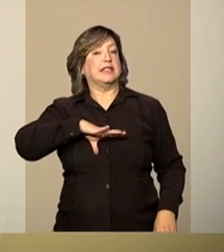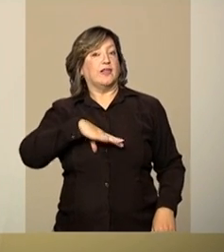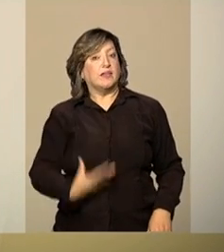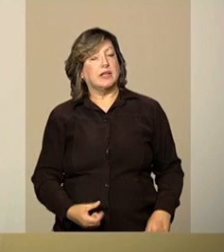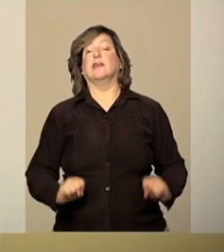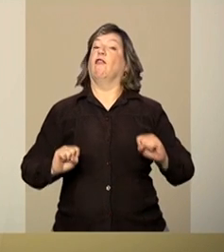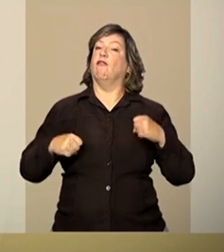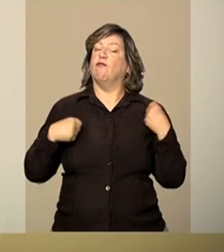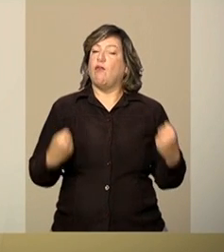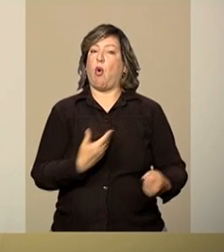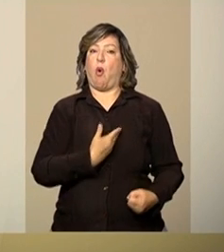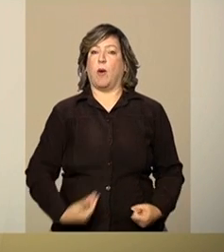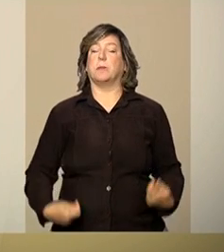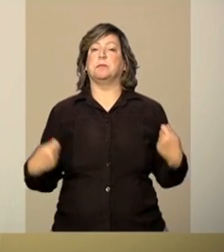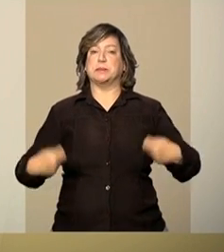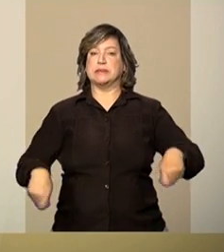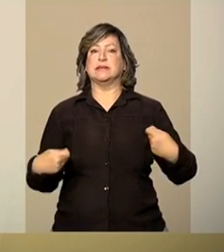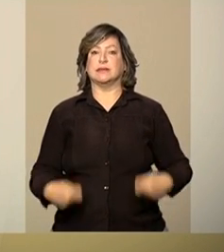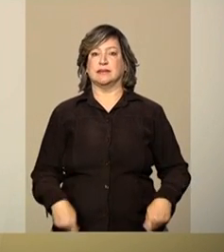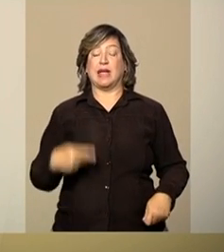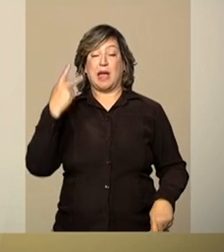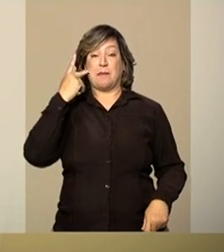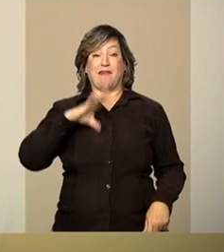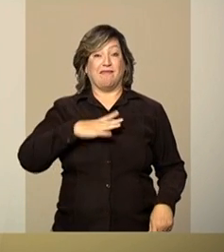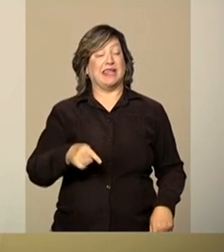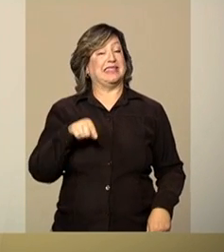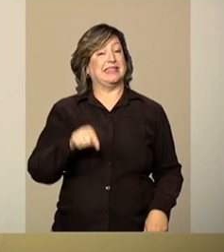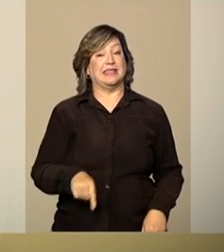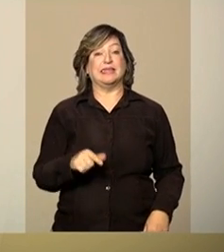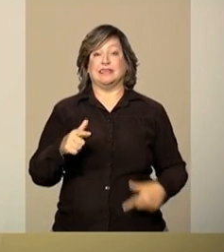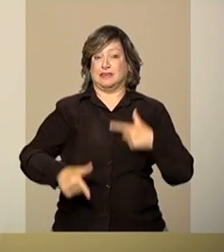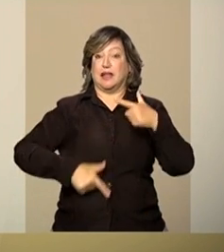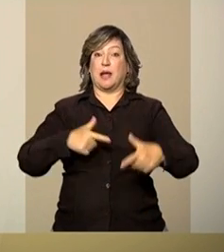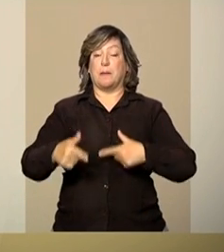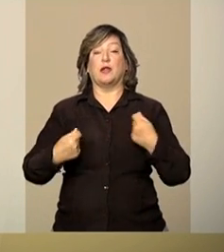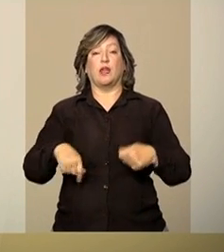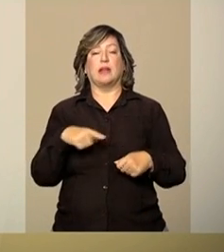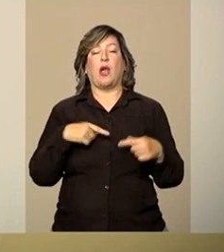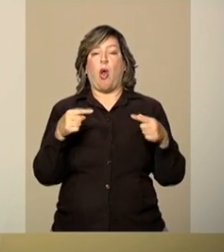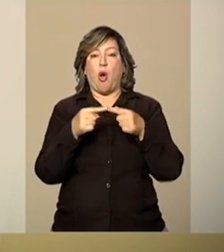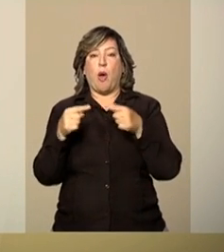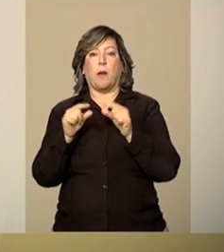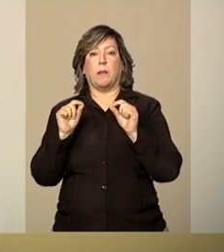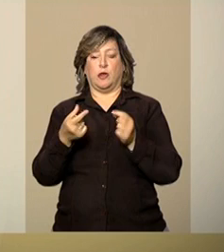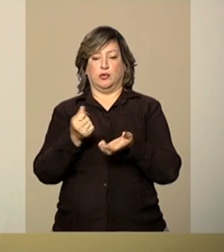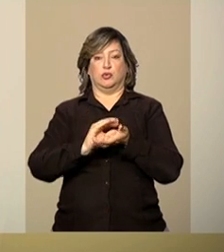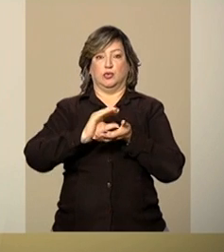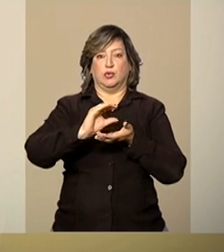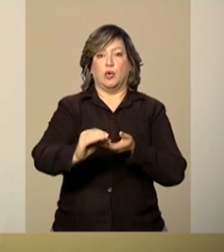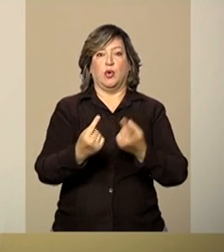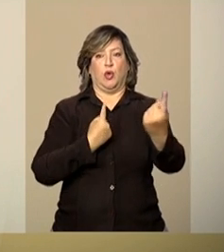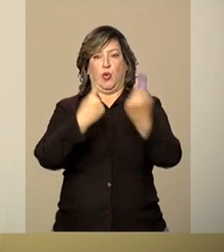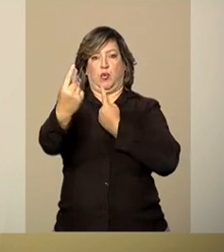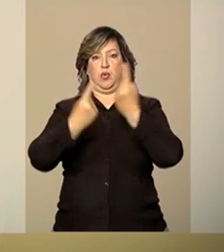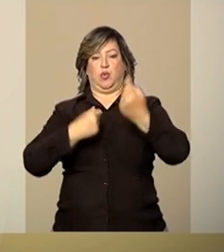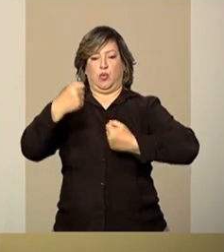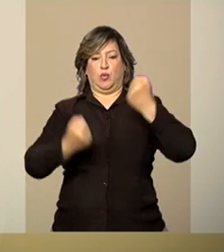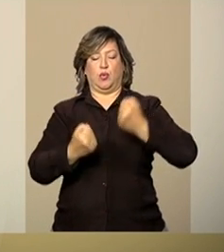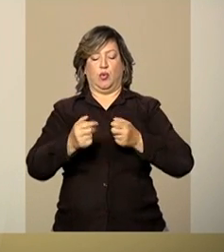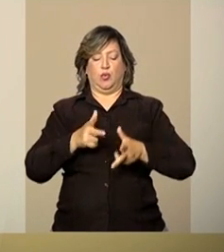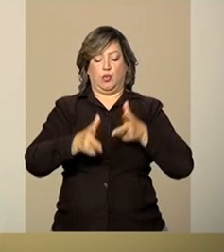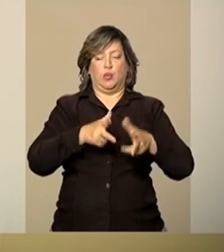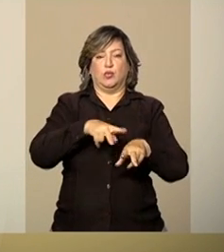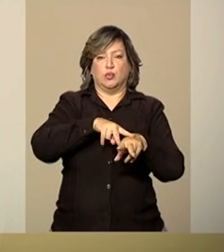grande esforço do governo e para enfrentar esse desafio nós estamos combinando investimento em rodovias ferrovias